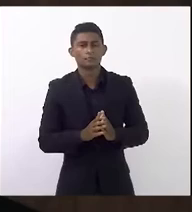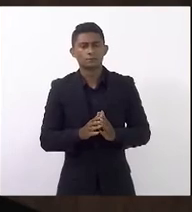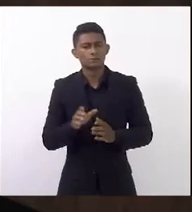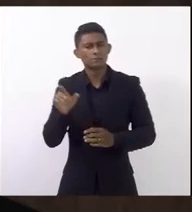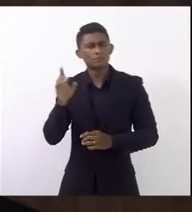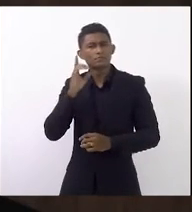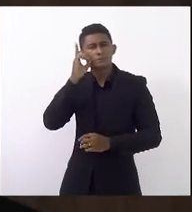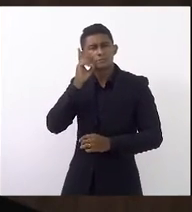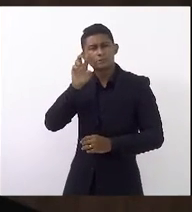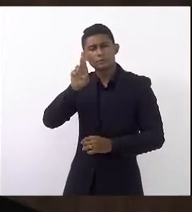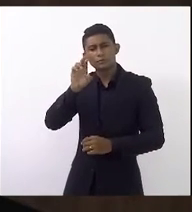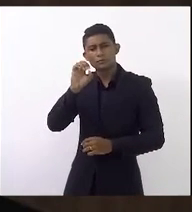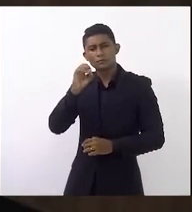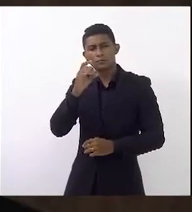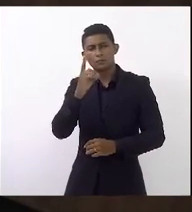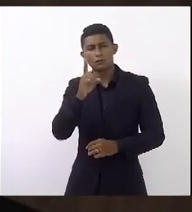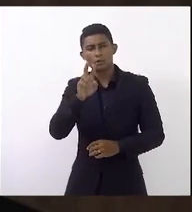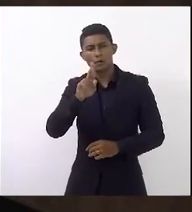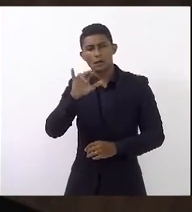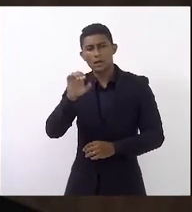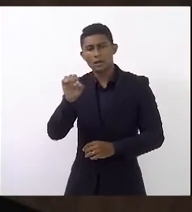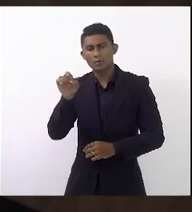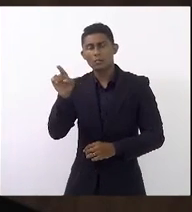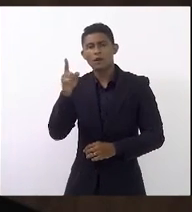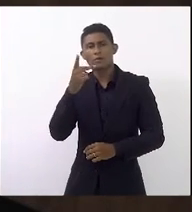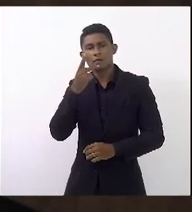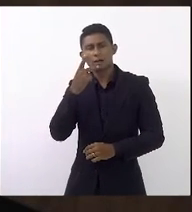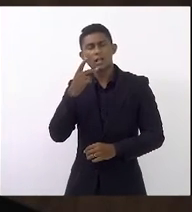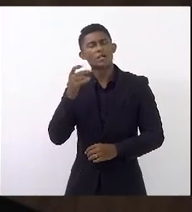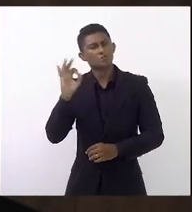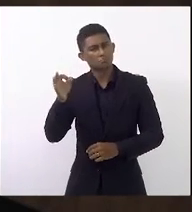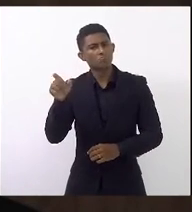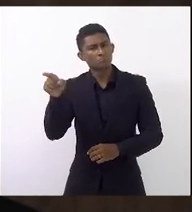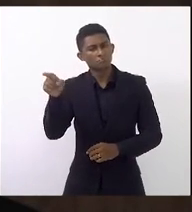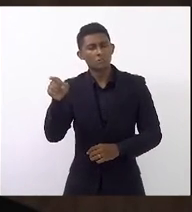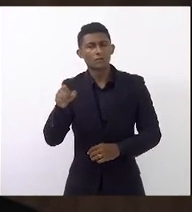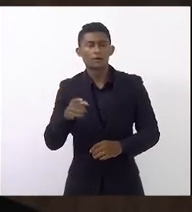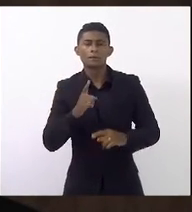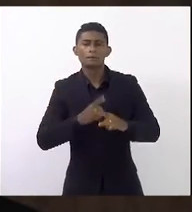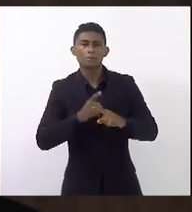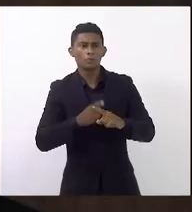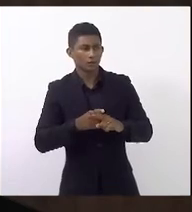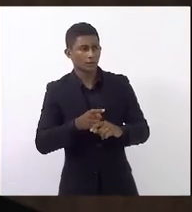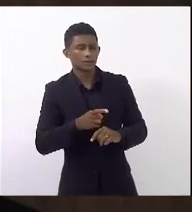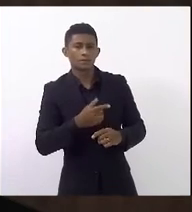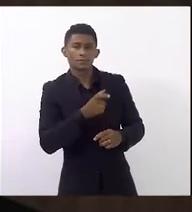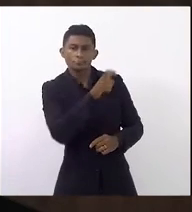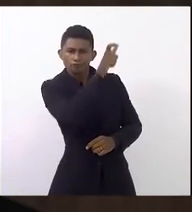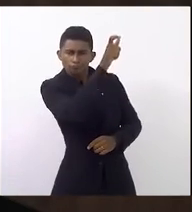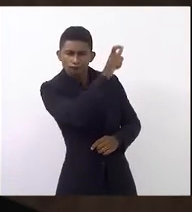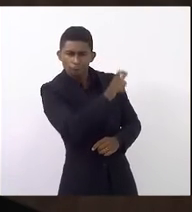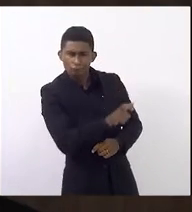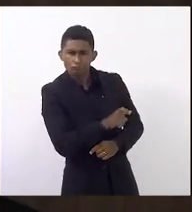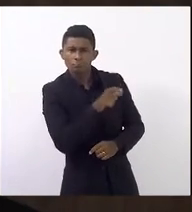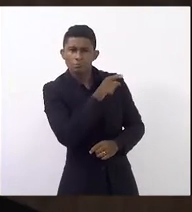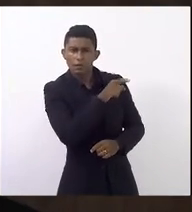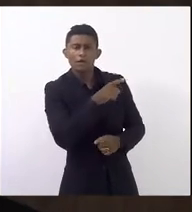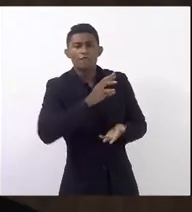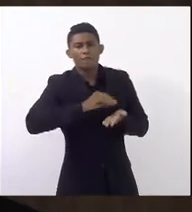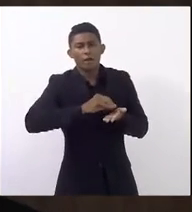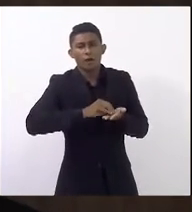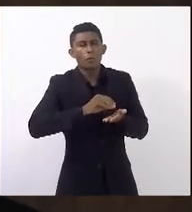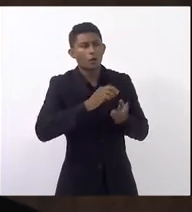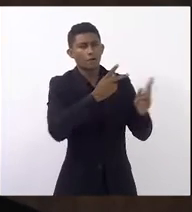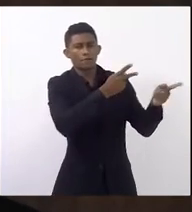razão, né? Sempre facilita quando o indicado tem a iniciativa de dialogar, buscar o diálogo, se